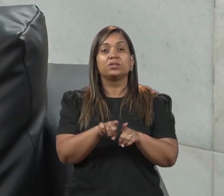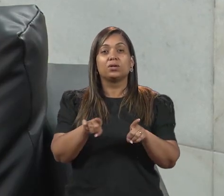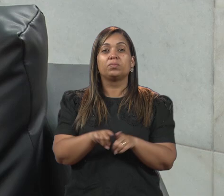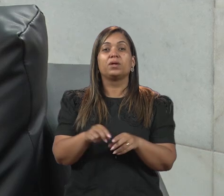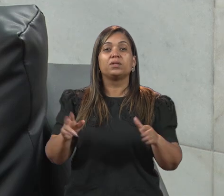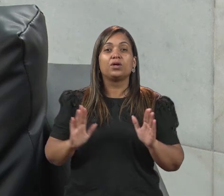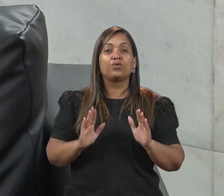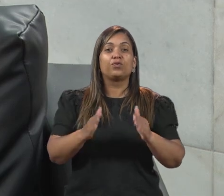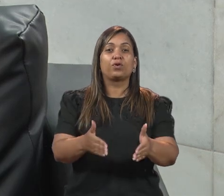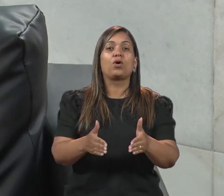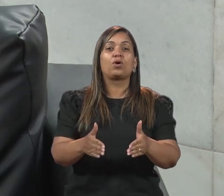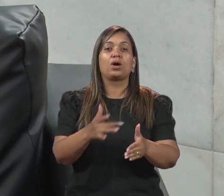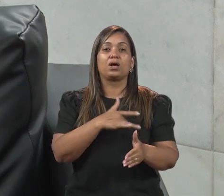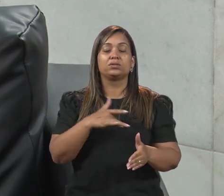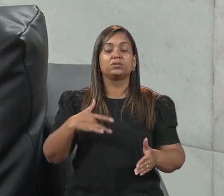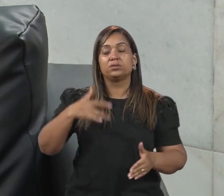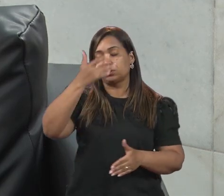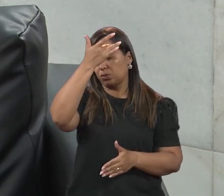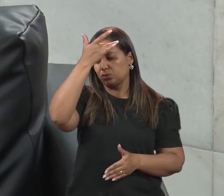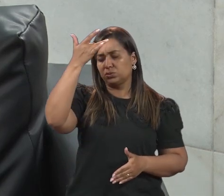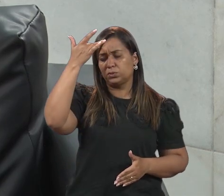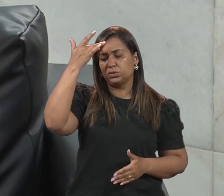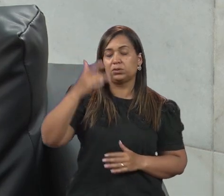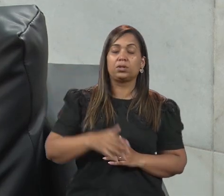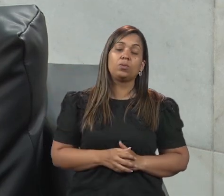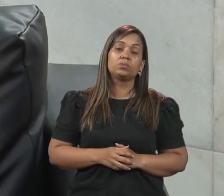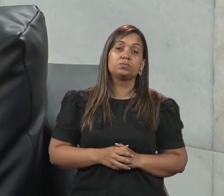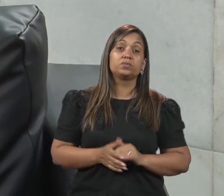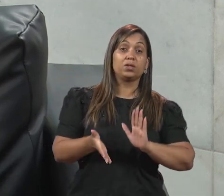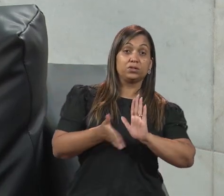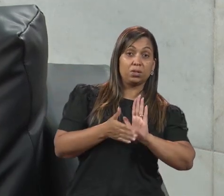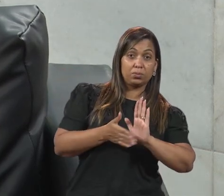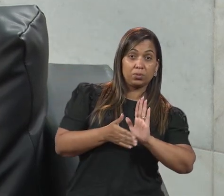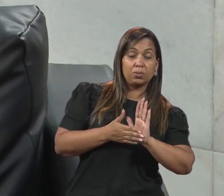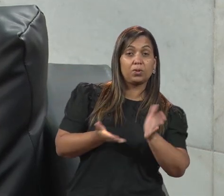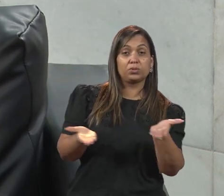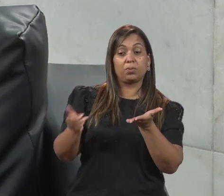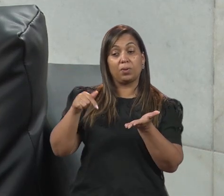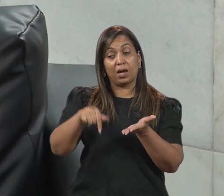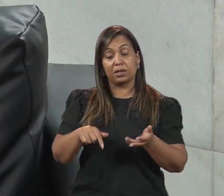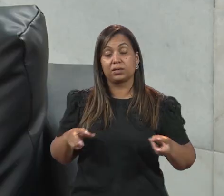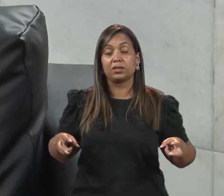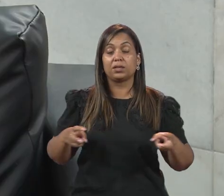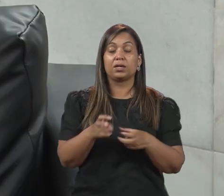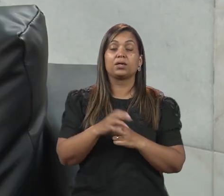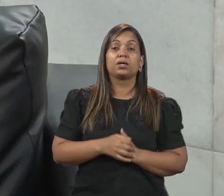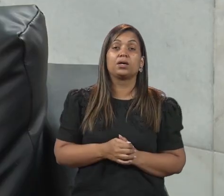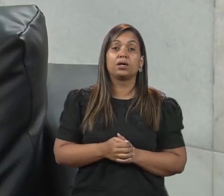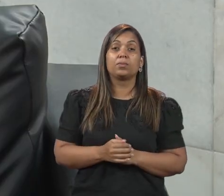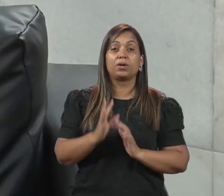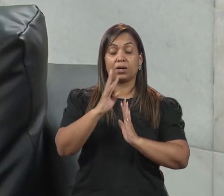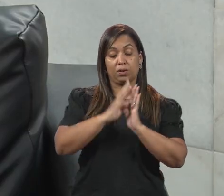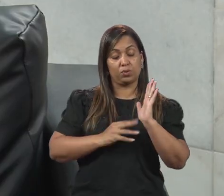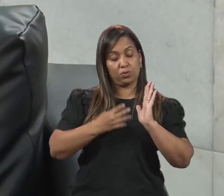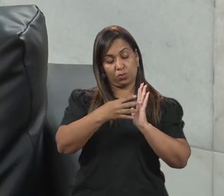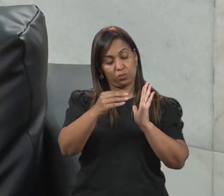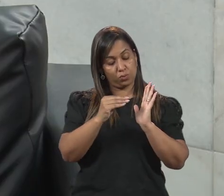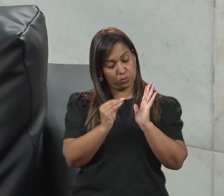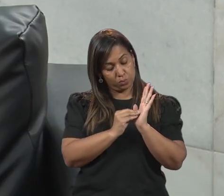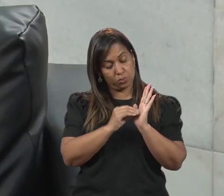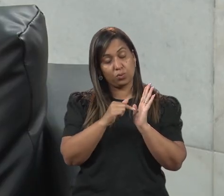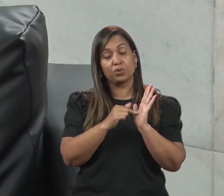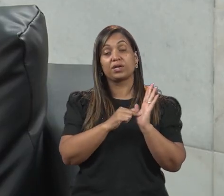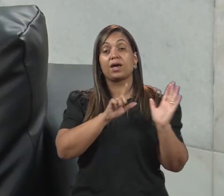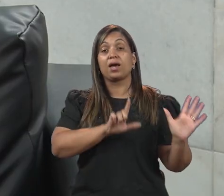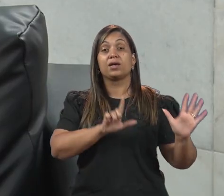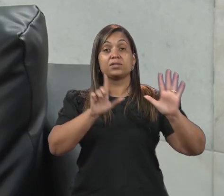ações voltadas à saúde mental. Uma dessas propostas que está tramitando aqui na Câmara inclui no calendário oficial do município